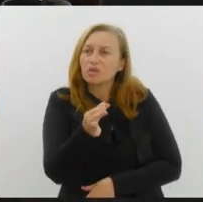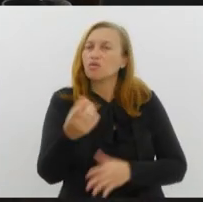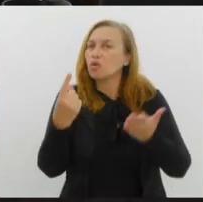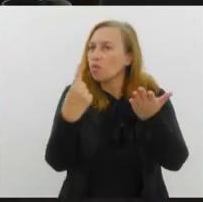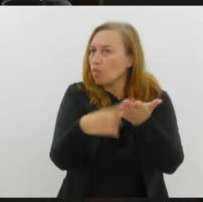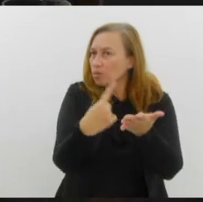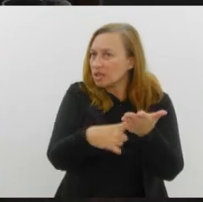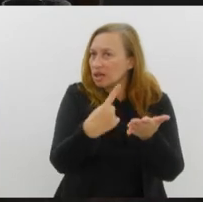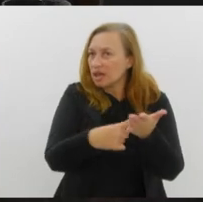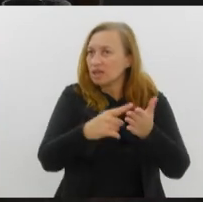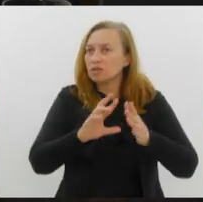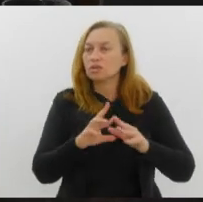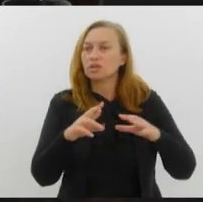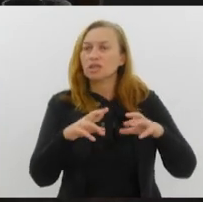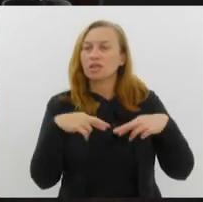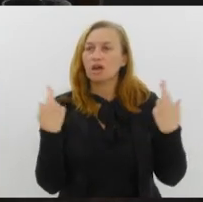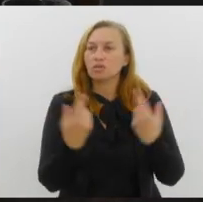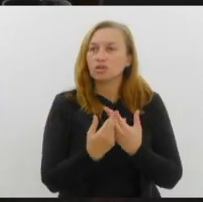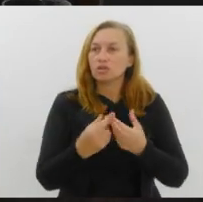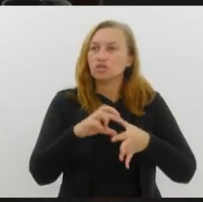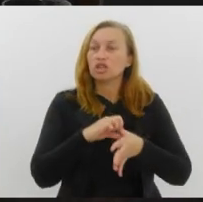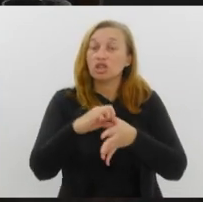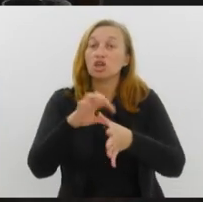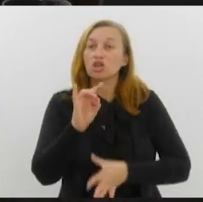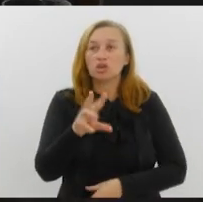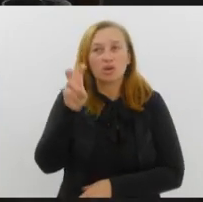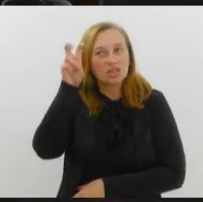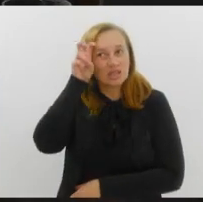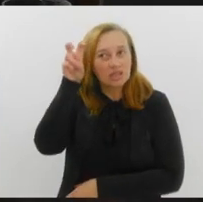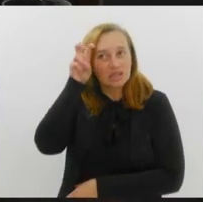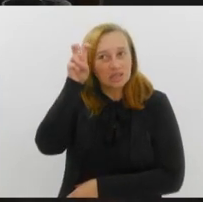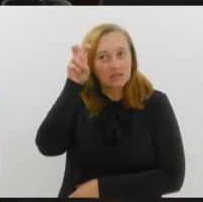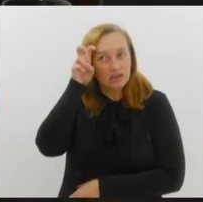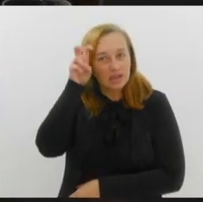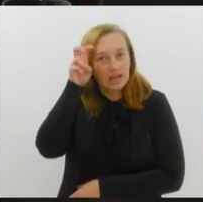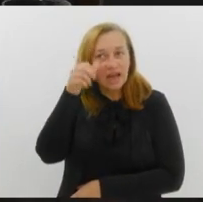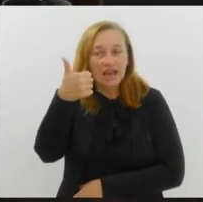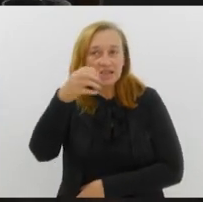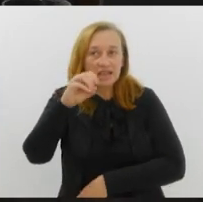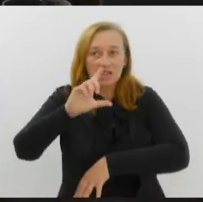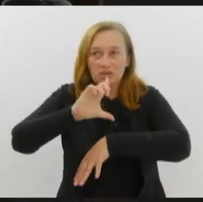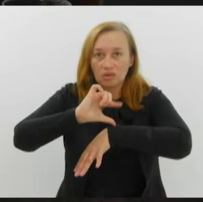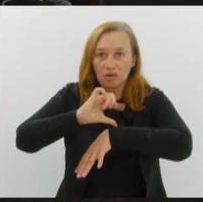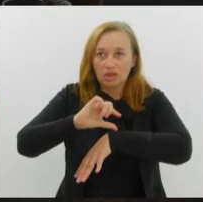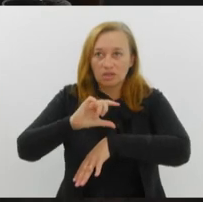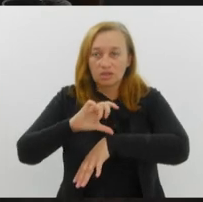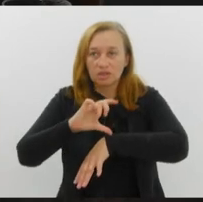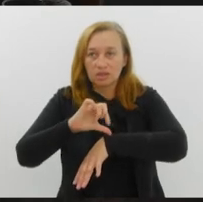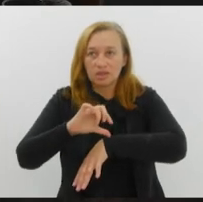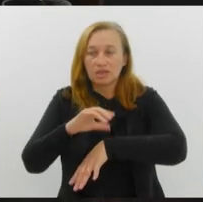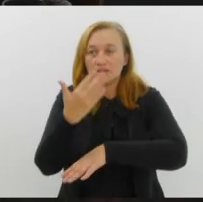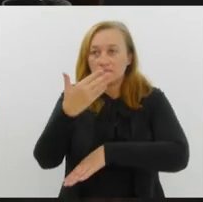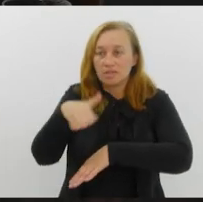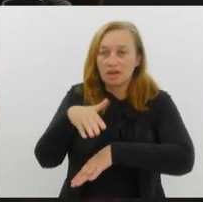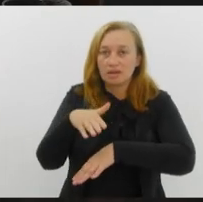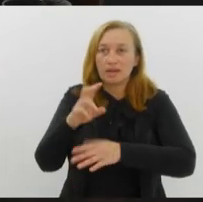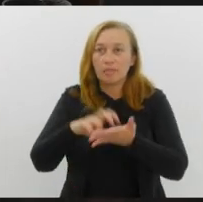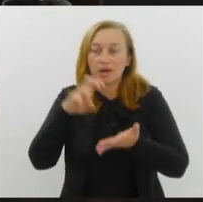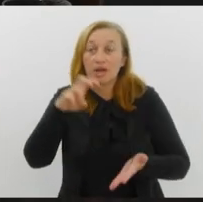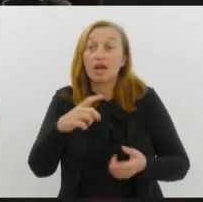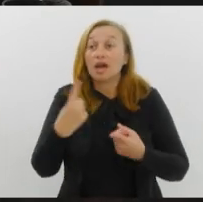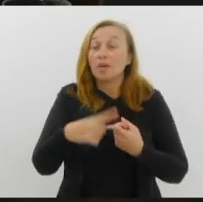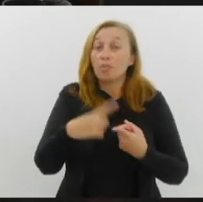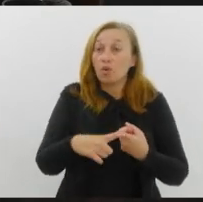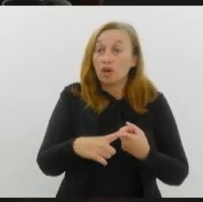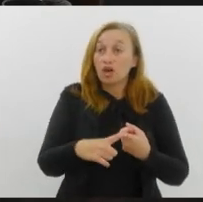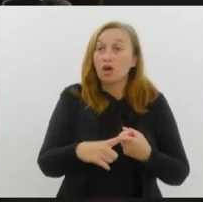no Colégio de Líderes, só às quintas-feiras, 10h30 da manhã. É que esse projeto já estava pronto, tramitando. O